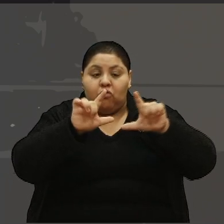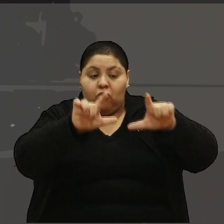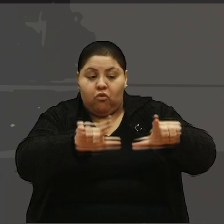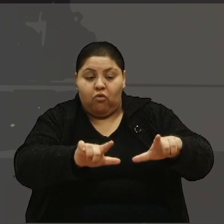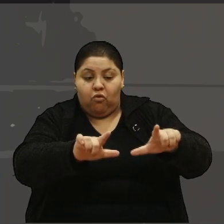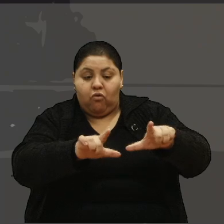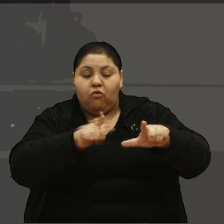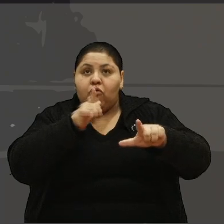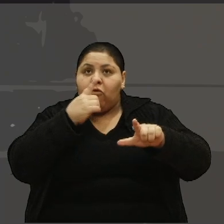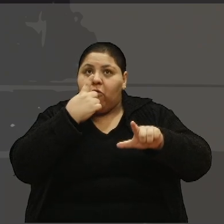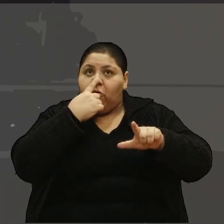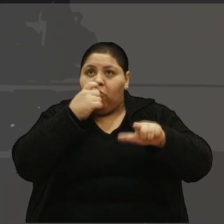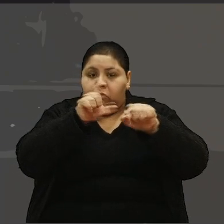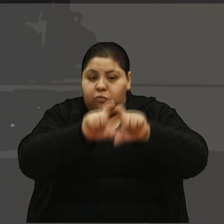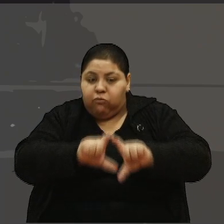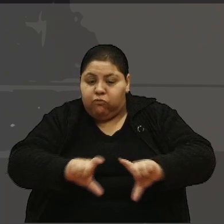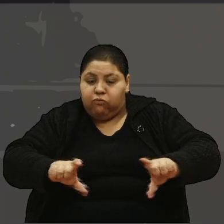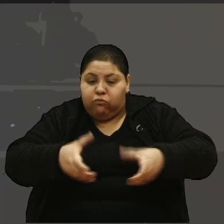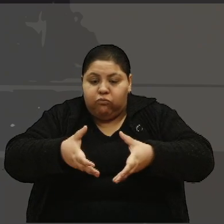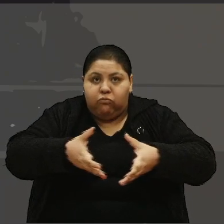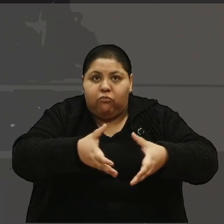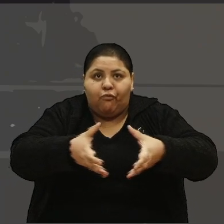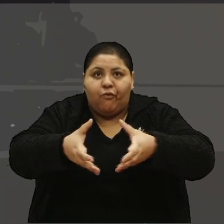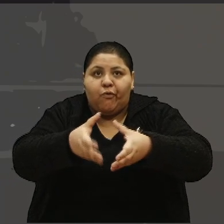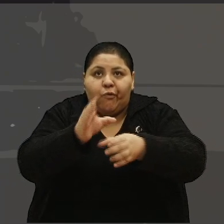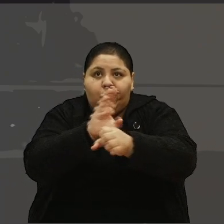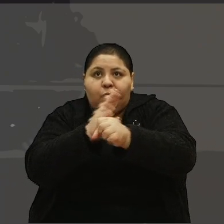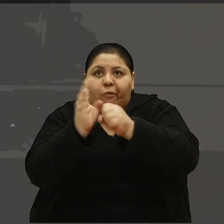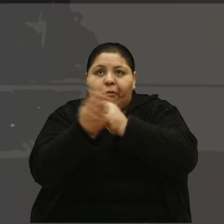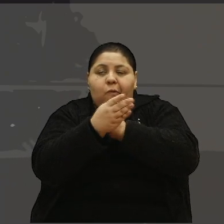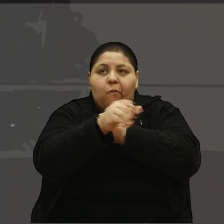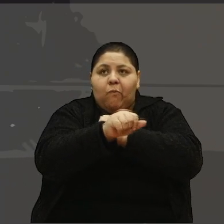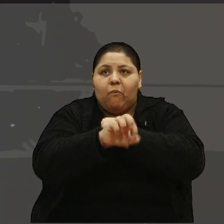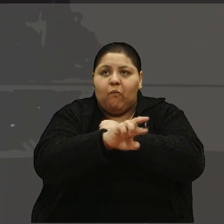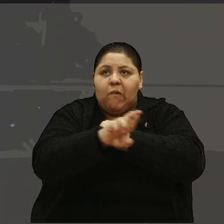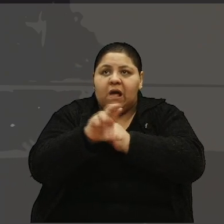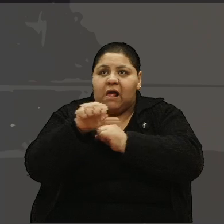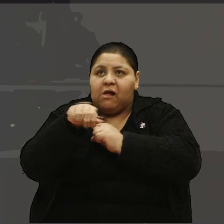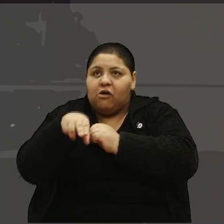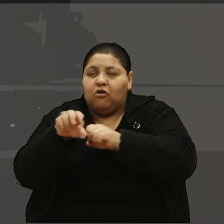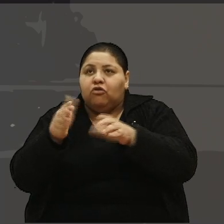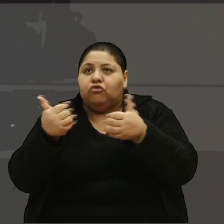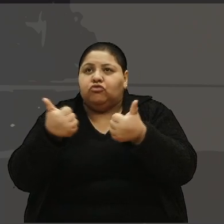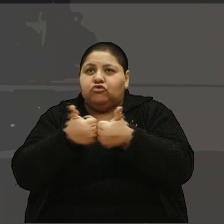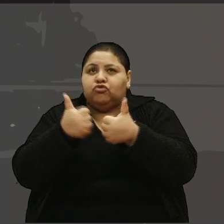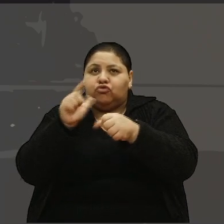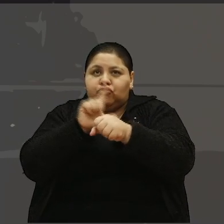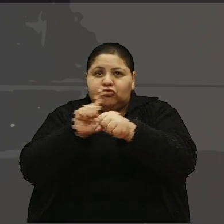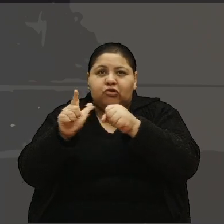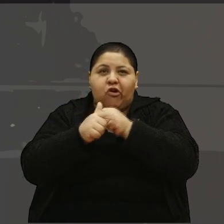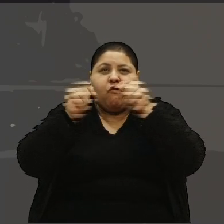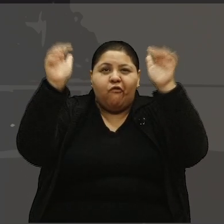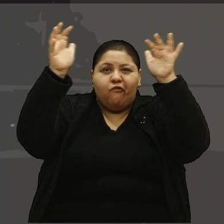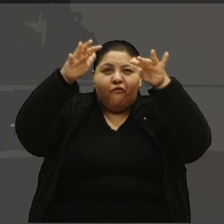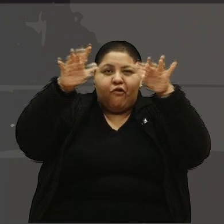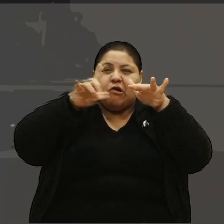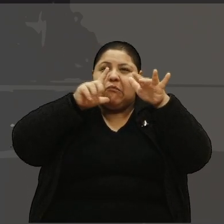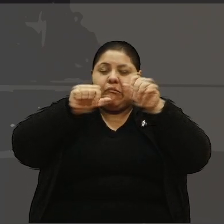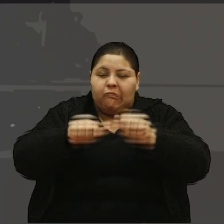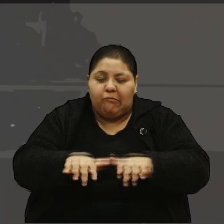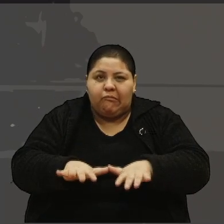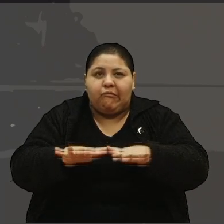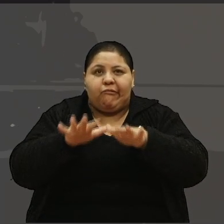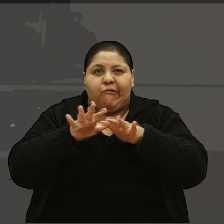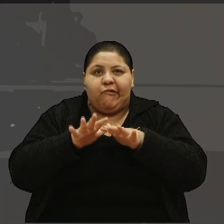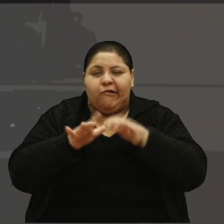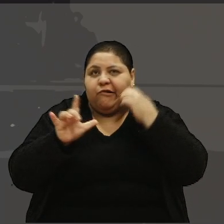que atravessa todo o bairro serrano, né, juntamente a loteamentos, que em dias de chuvas, fortes chuvas, acaba alagando e